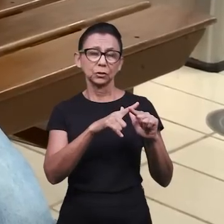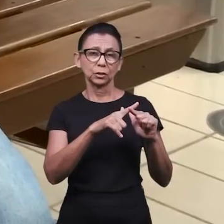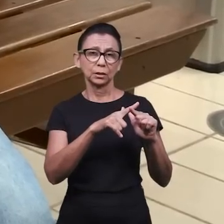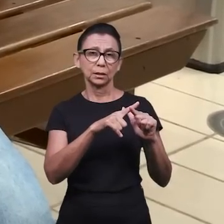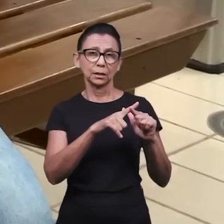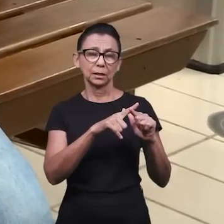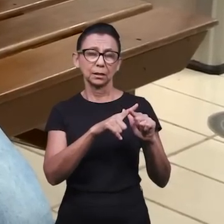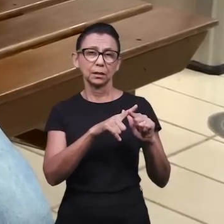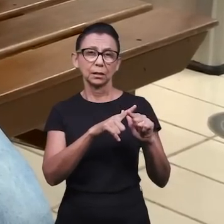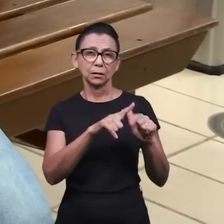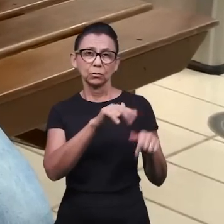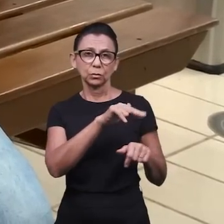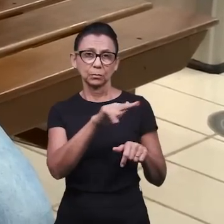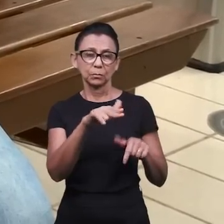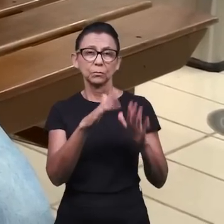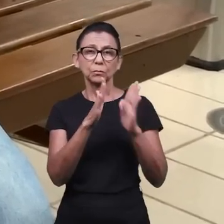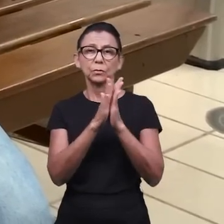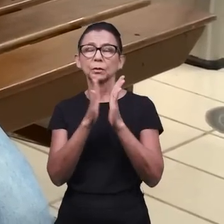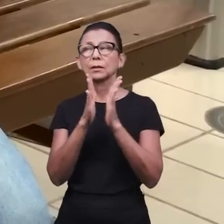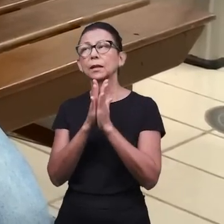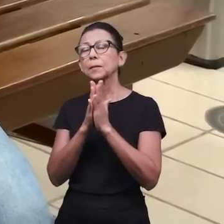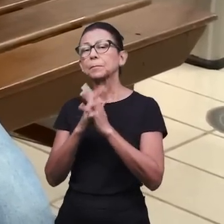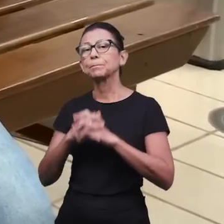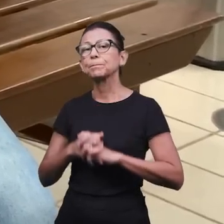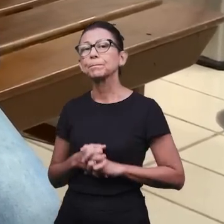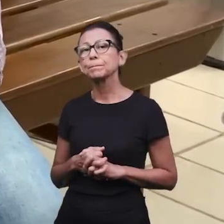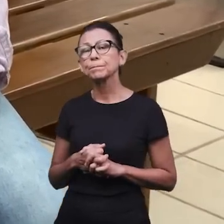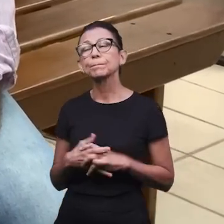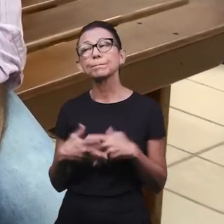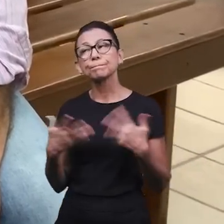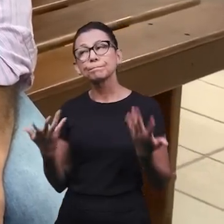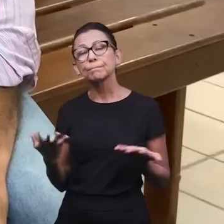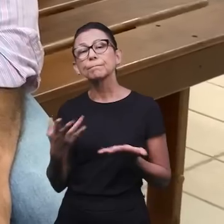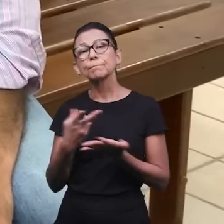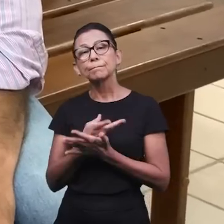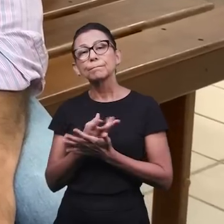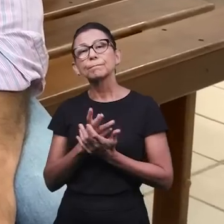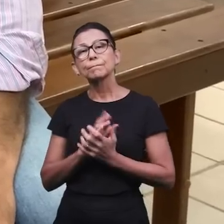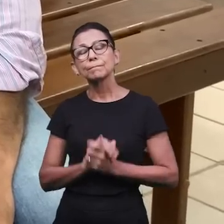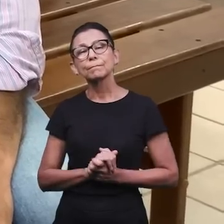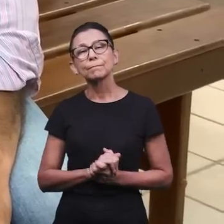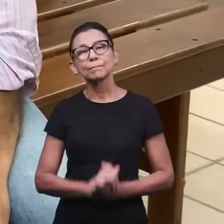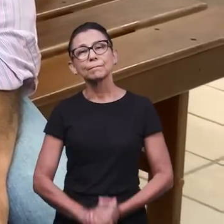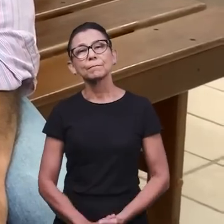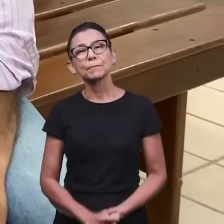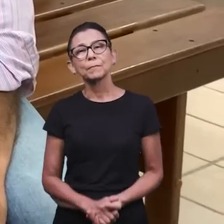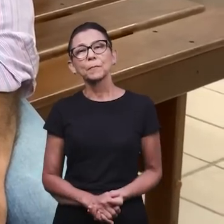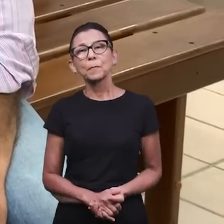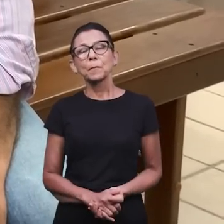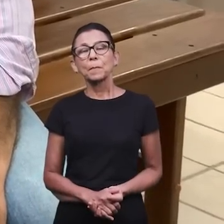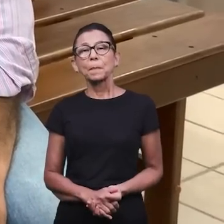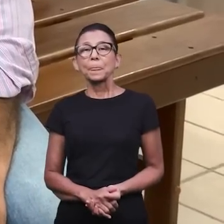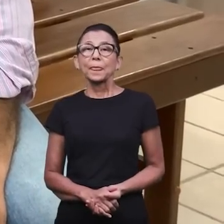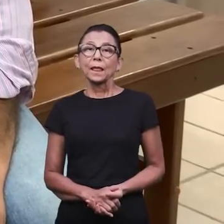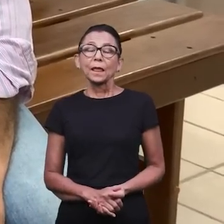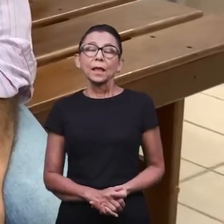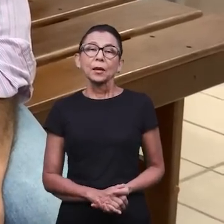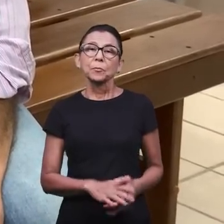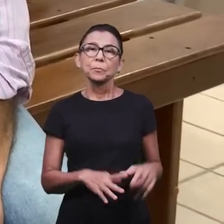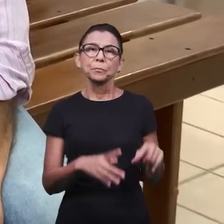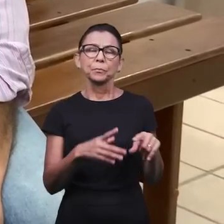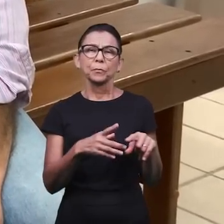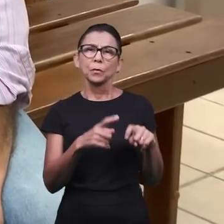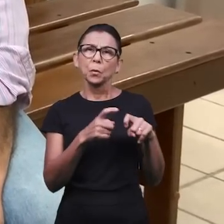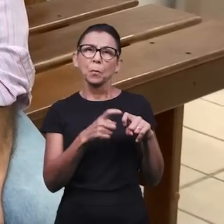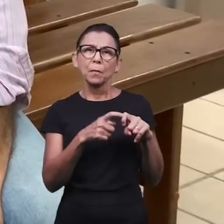foi exatamente isso que aconteceu, sabe? Irmãos, para surpresa ali do médico, né, que não estava